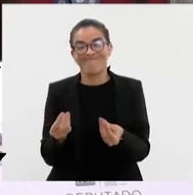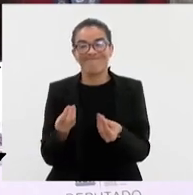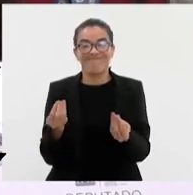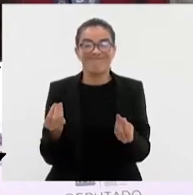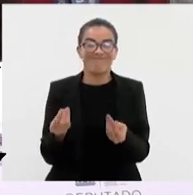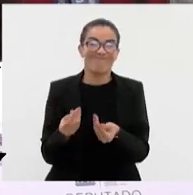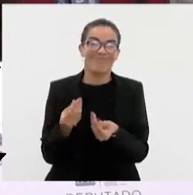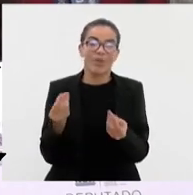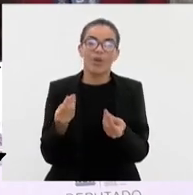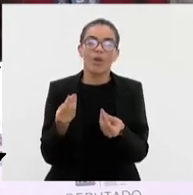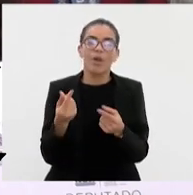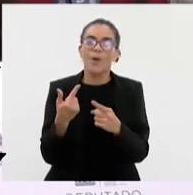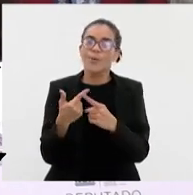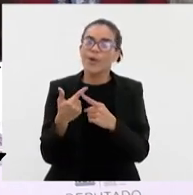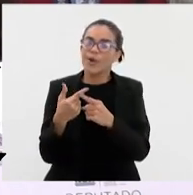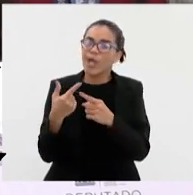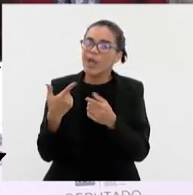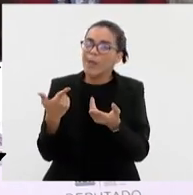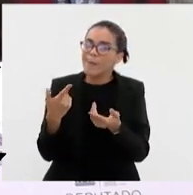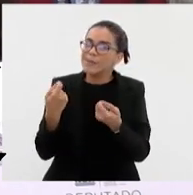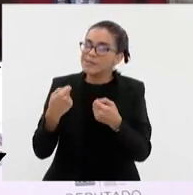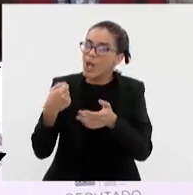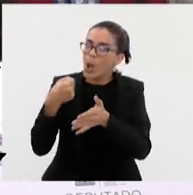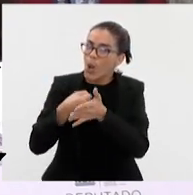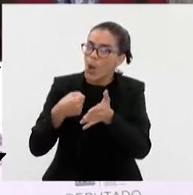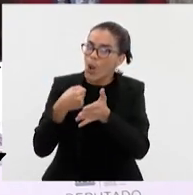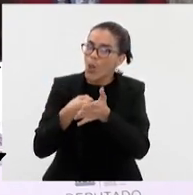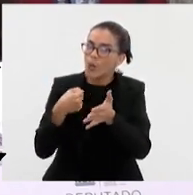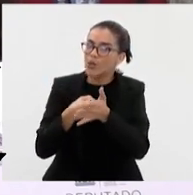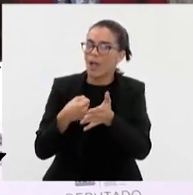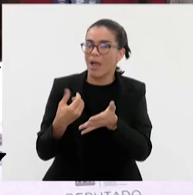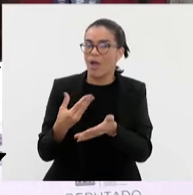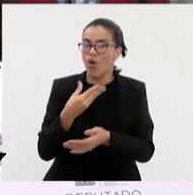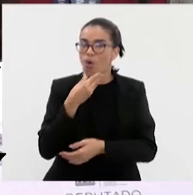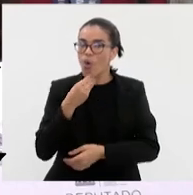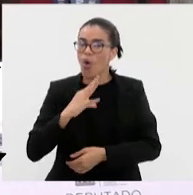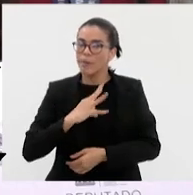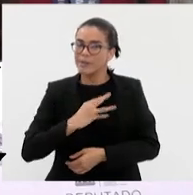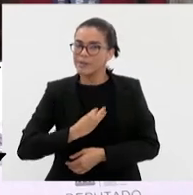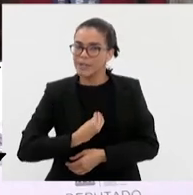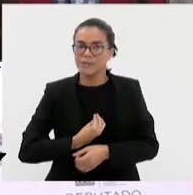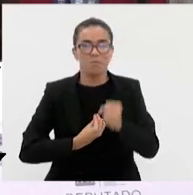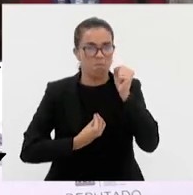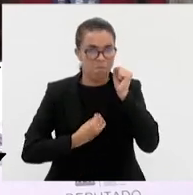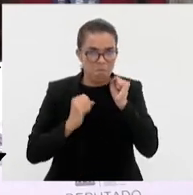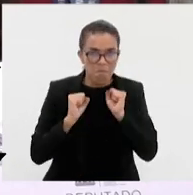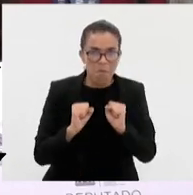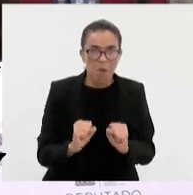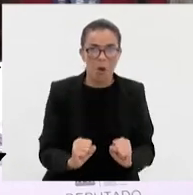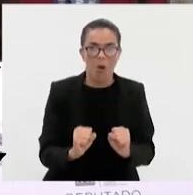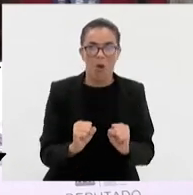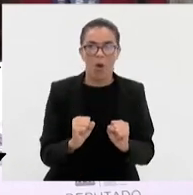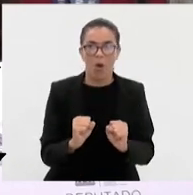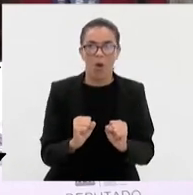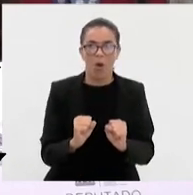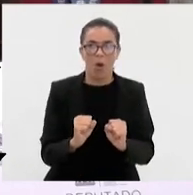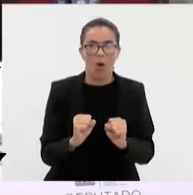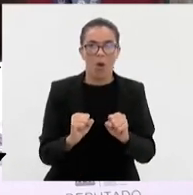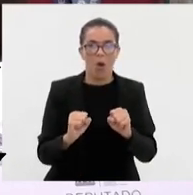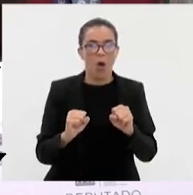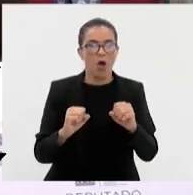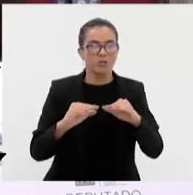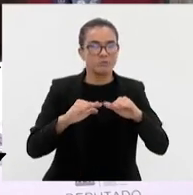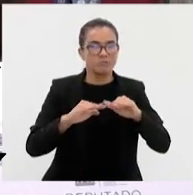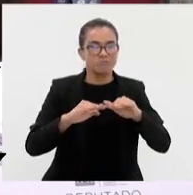Como que a gente não luta pelo outro espaço, então? Por que que o homem trans pode disputar num pé de desigualdade